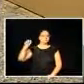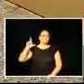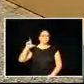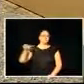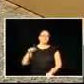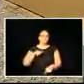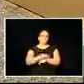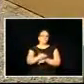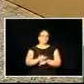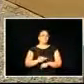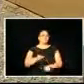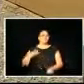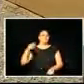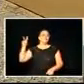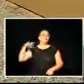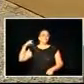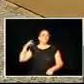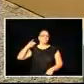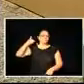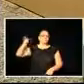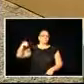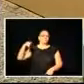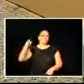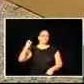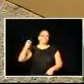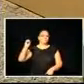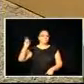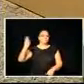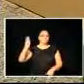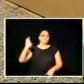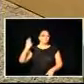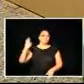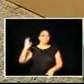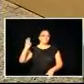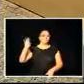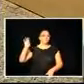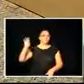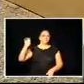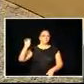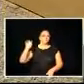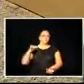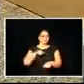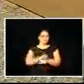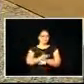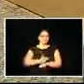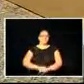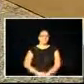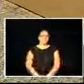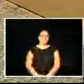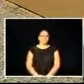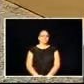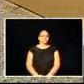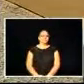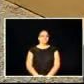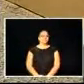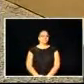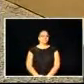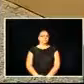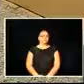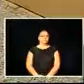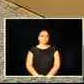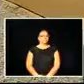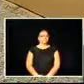Pastor Nunes. Presente. Vereador Bilili. Presente. Vereador Neneca.